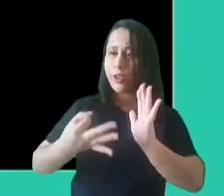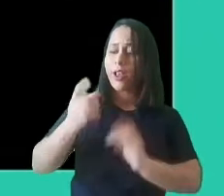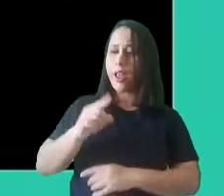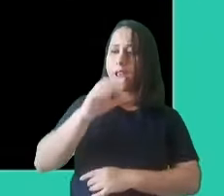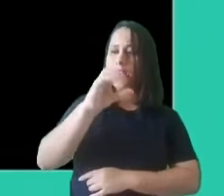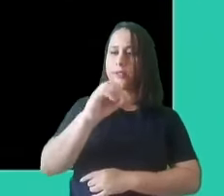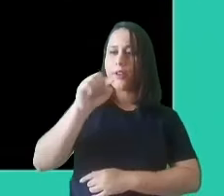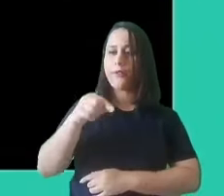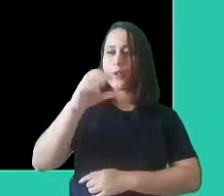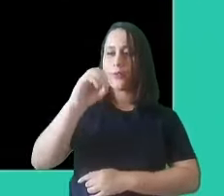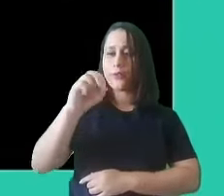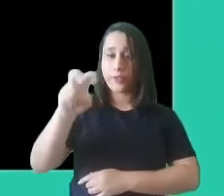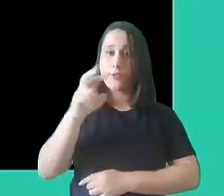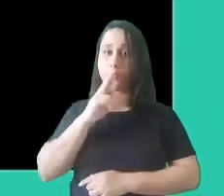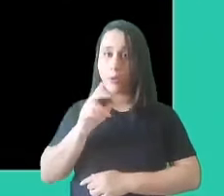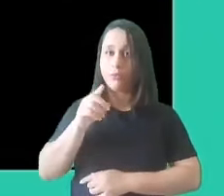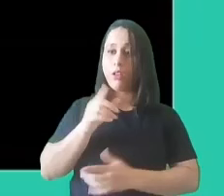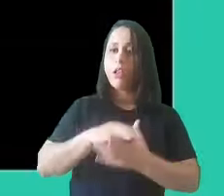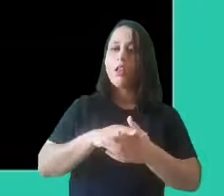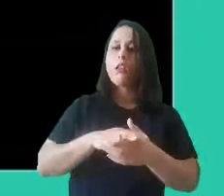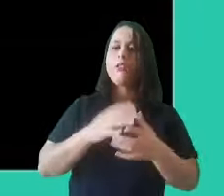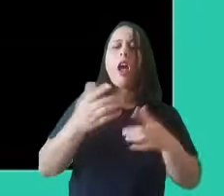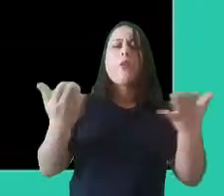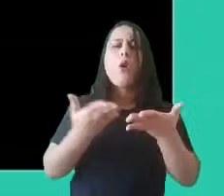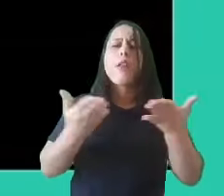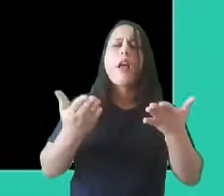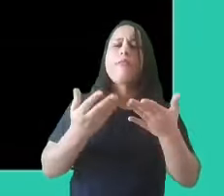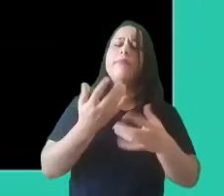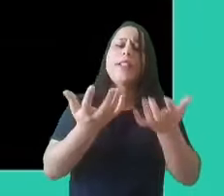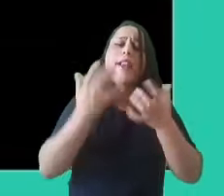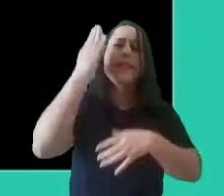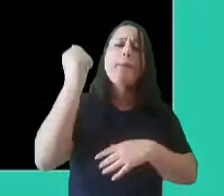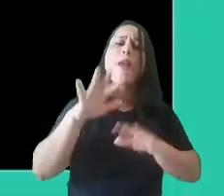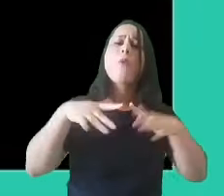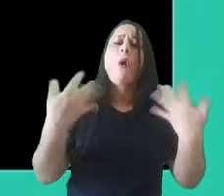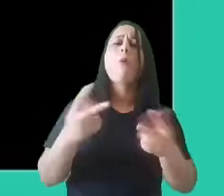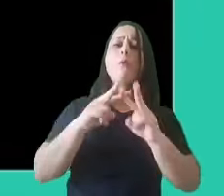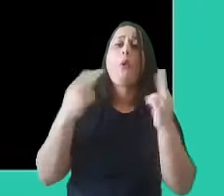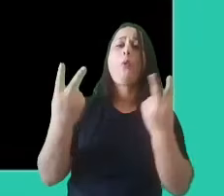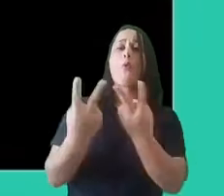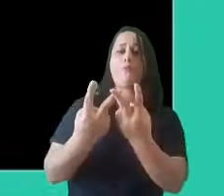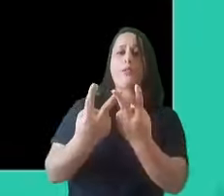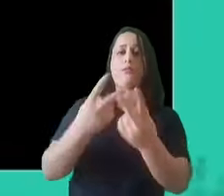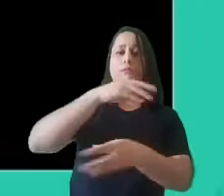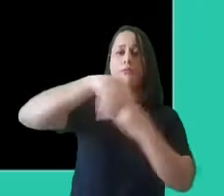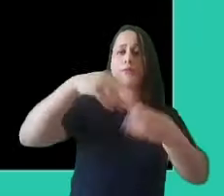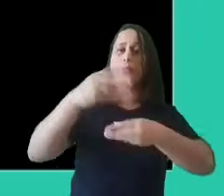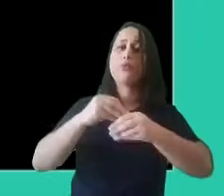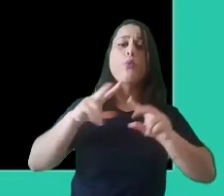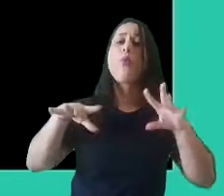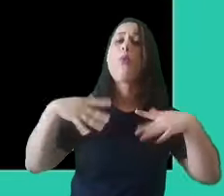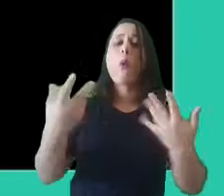usado 0,4 gramas de cloreto de sódio como soluto. Sabendo que a concentração da solução